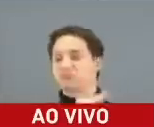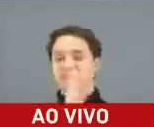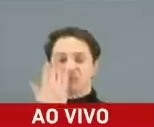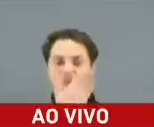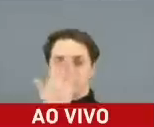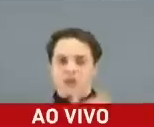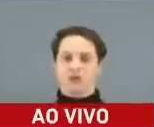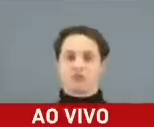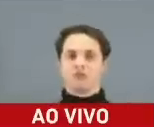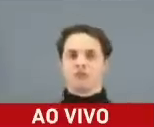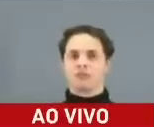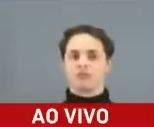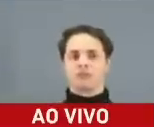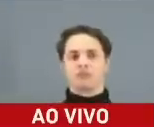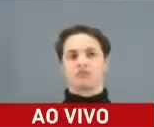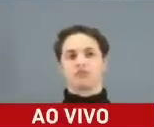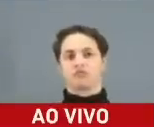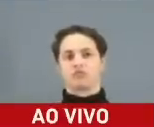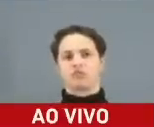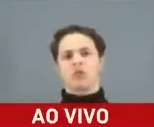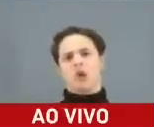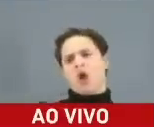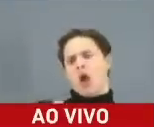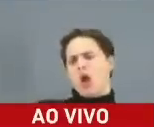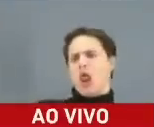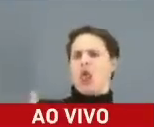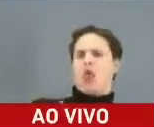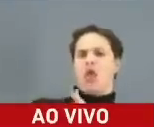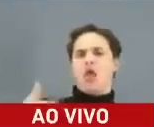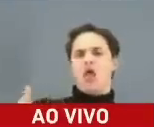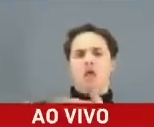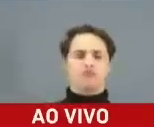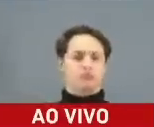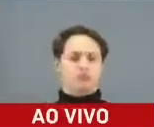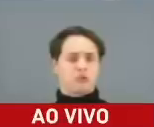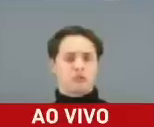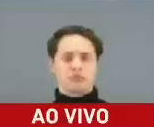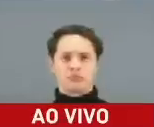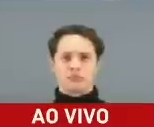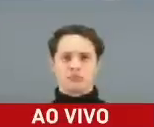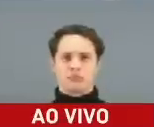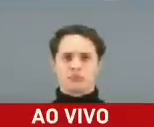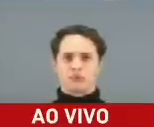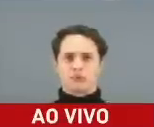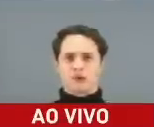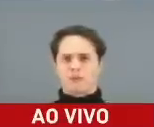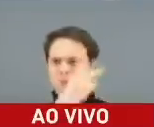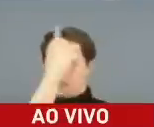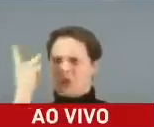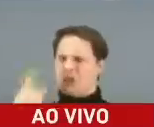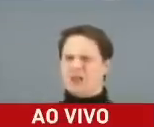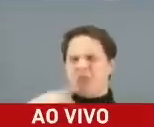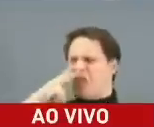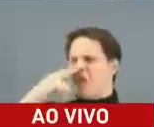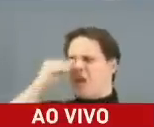está vendo? Or how many ears must one man have until he can hear people